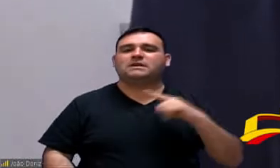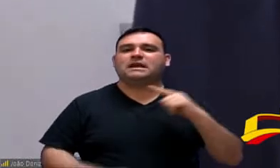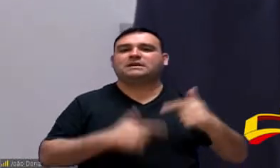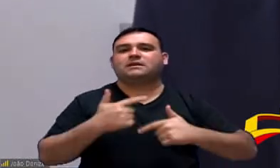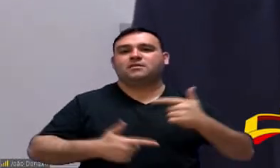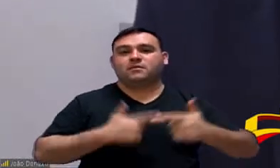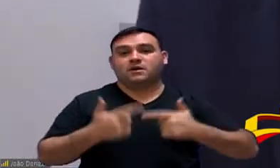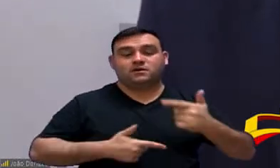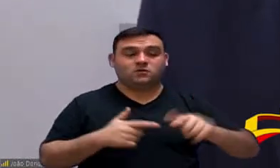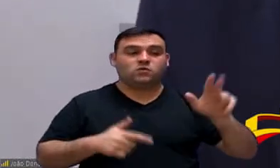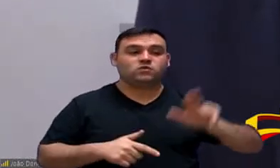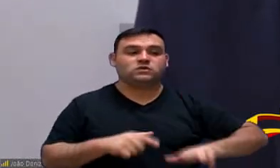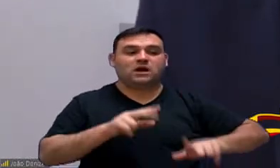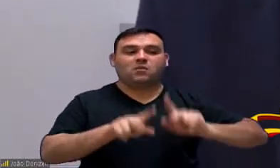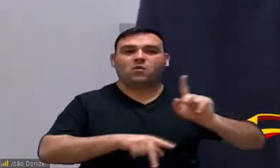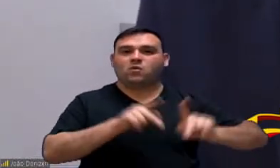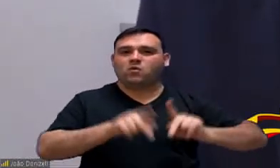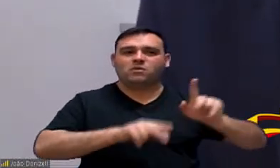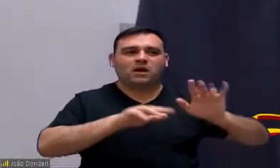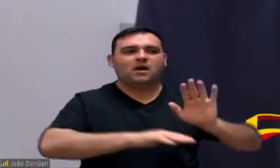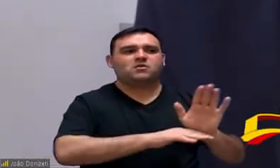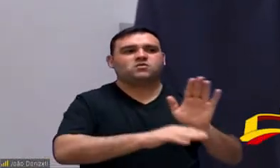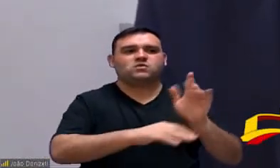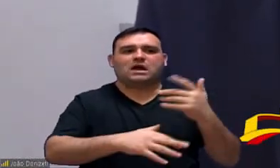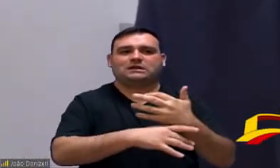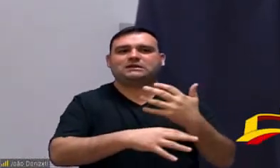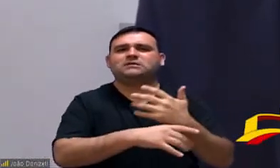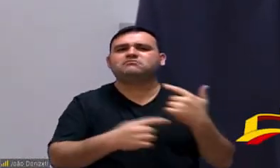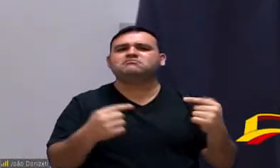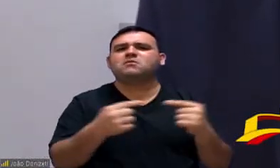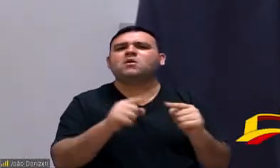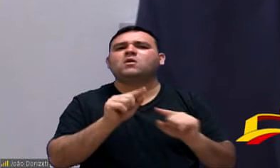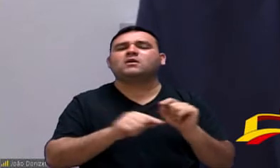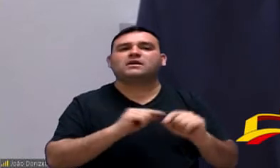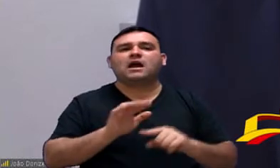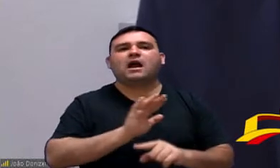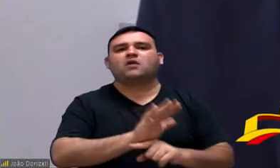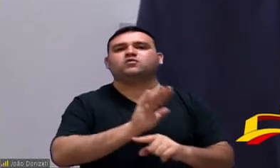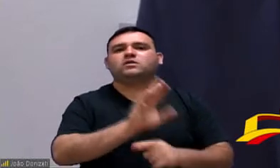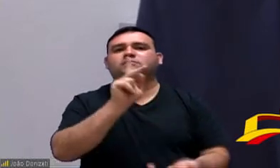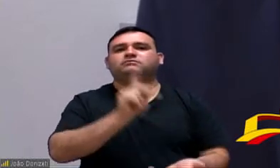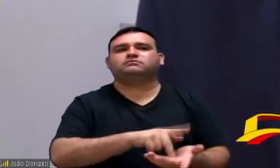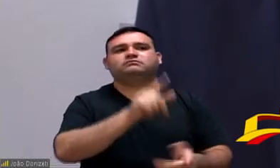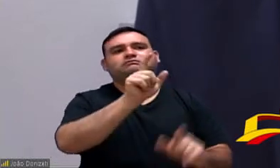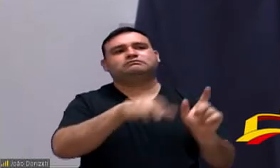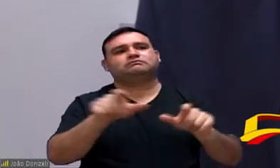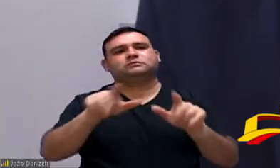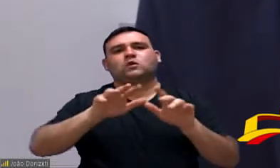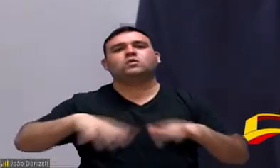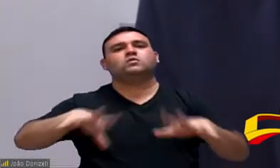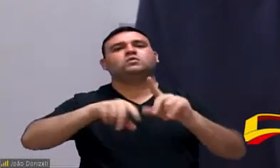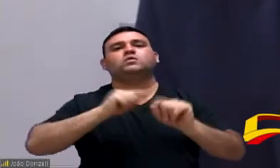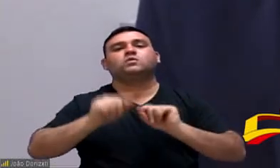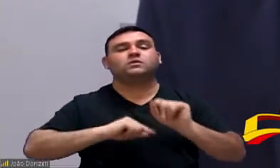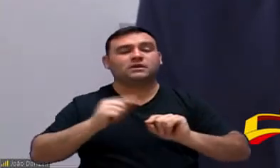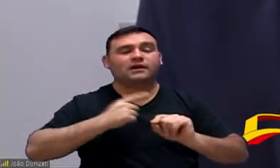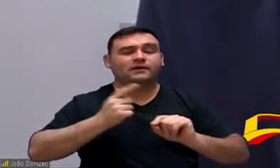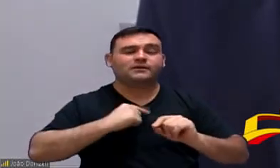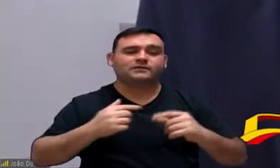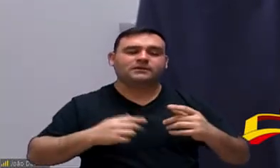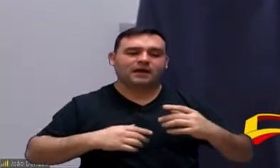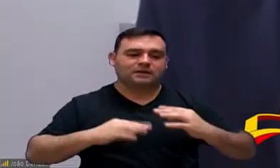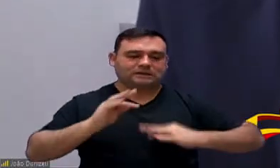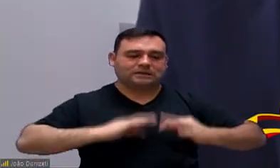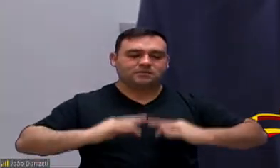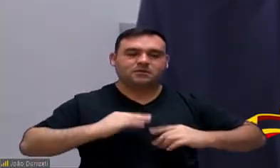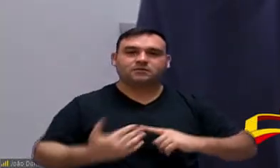serviço de utilidade pública para a cidade, no sentido de ajudar realmente as pessoas a passarem por esse processo de